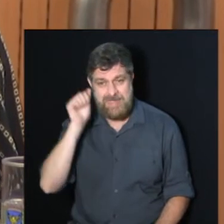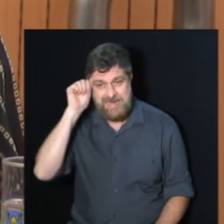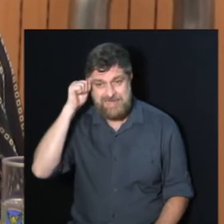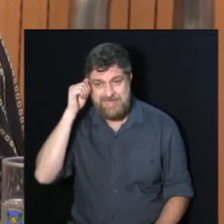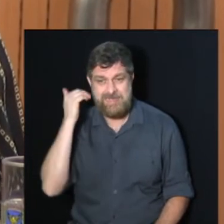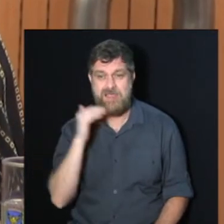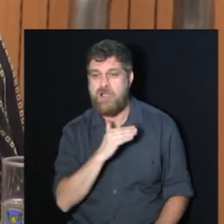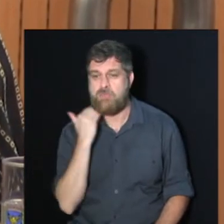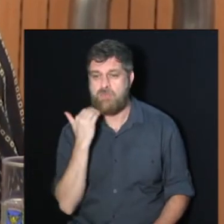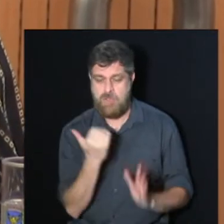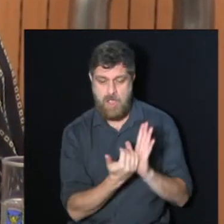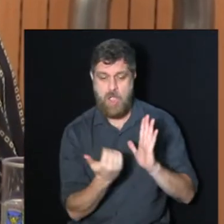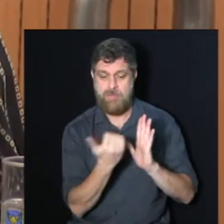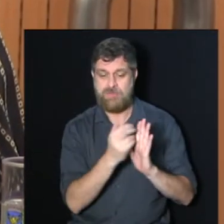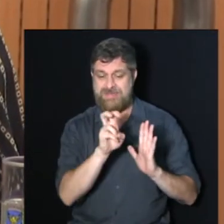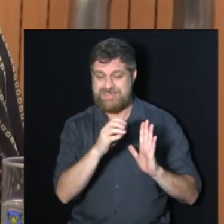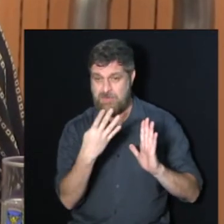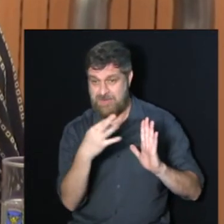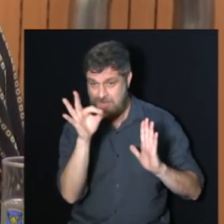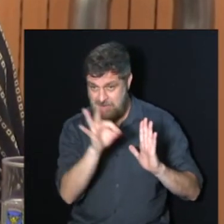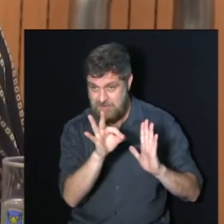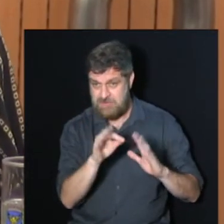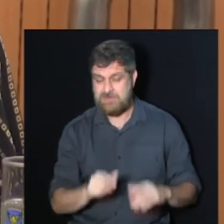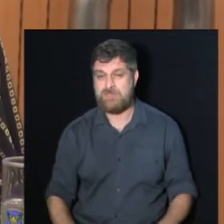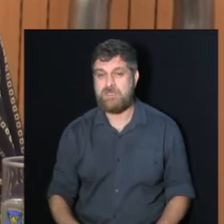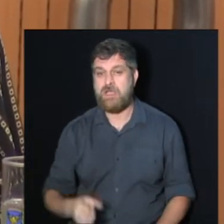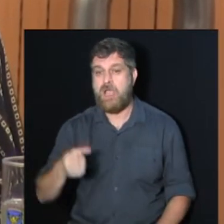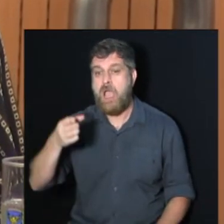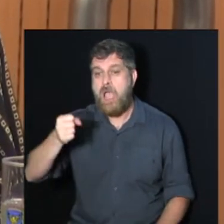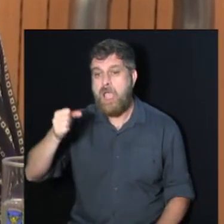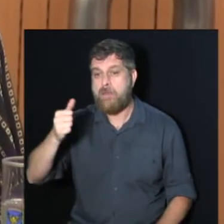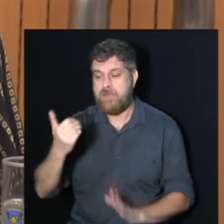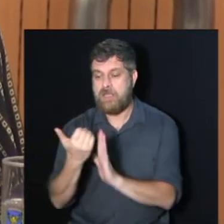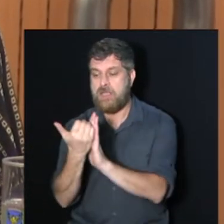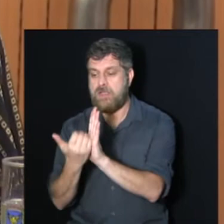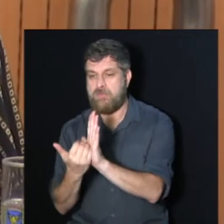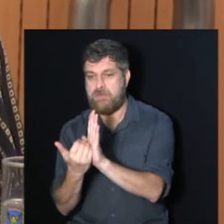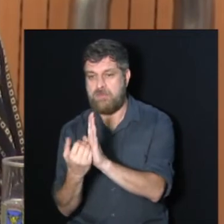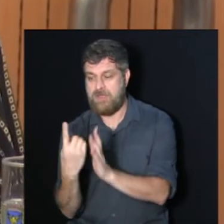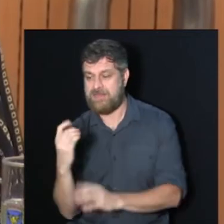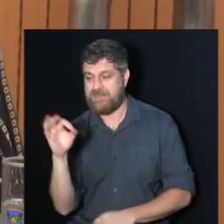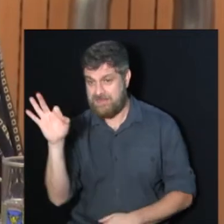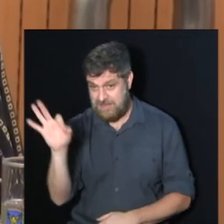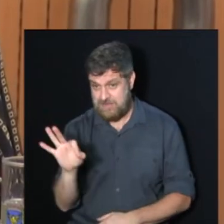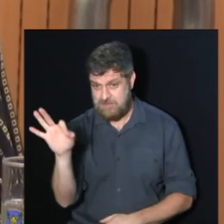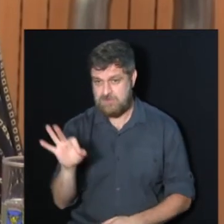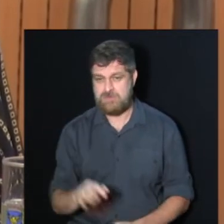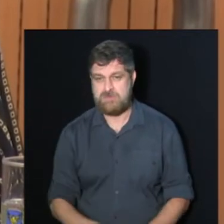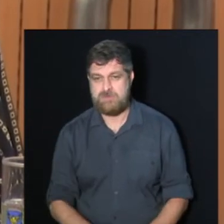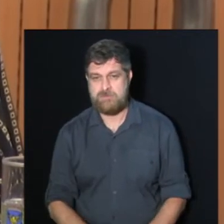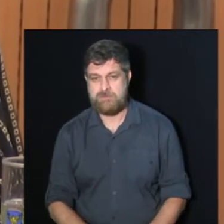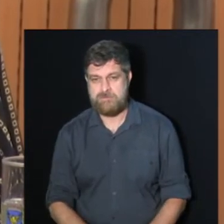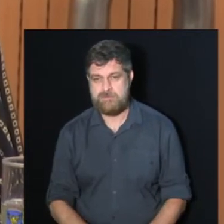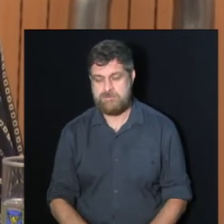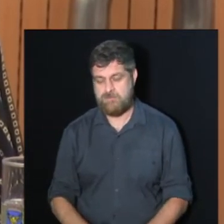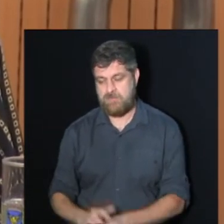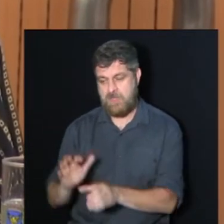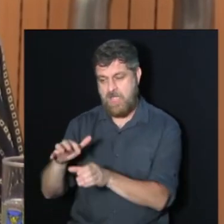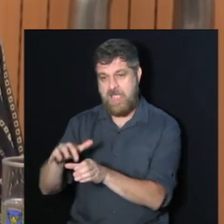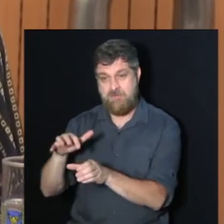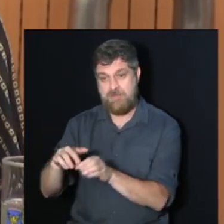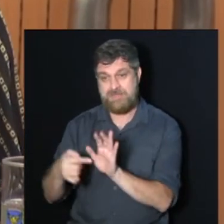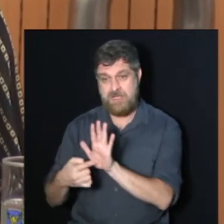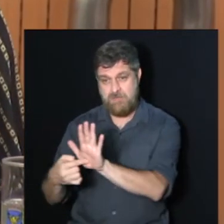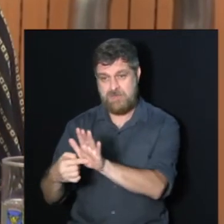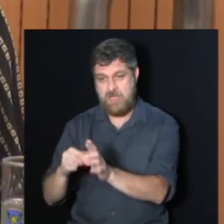assassinadas em 54% e reduziu das mulheres brancas em quase 10%. No dado que é mostrado